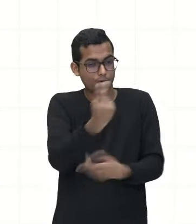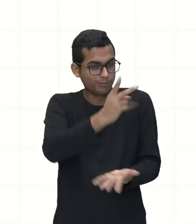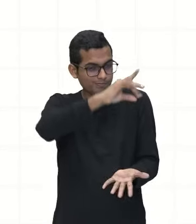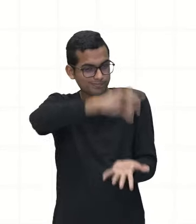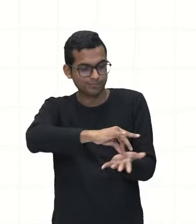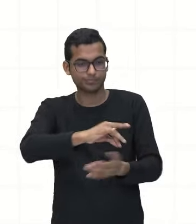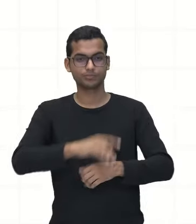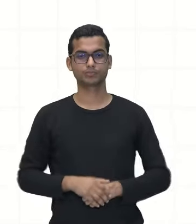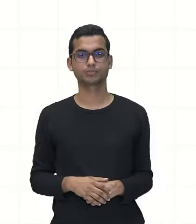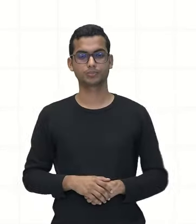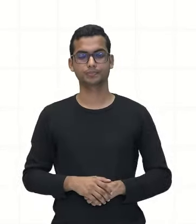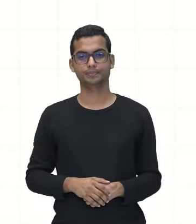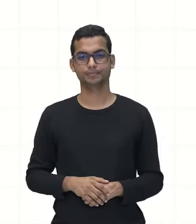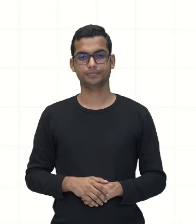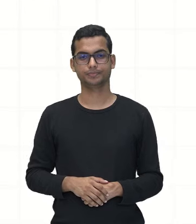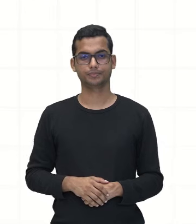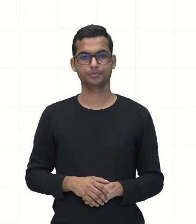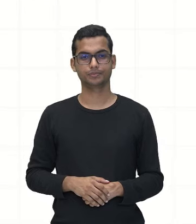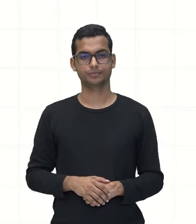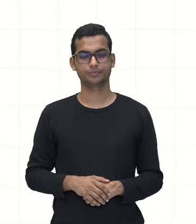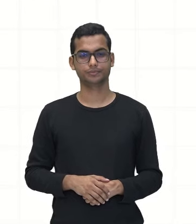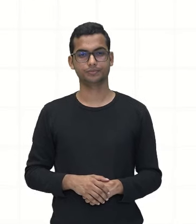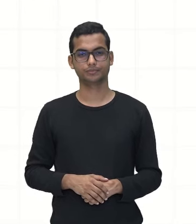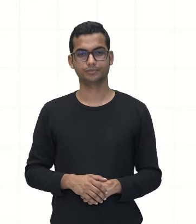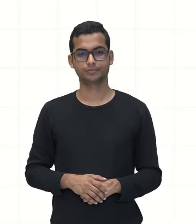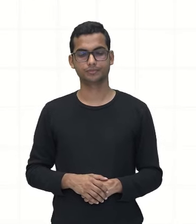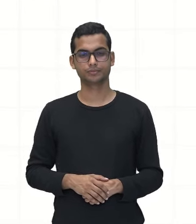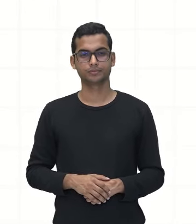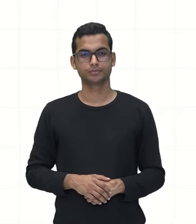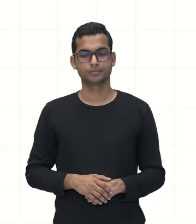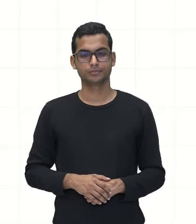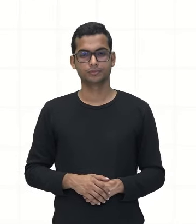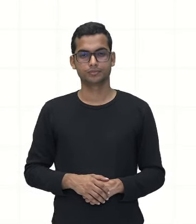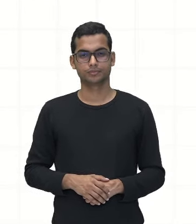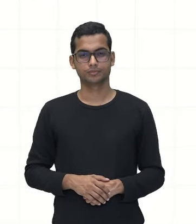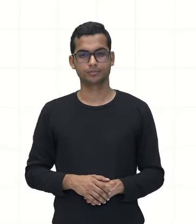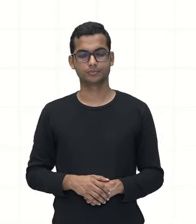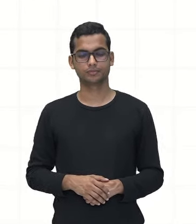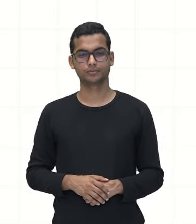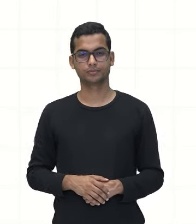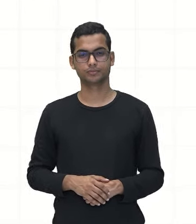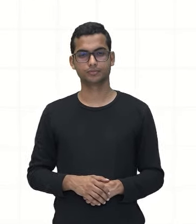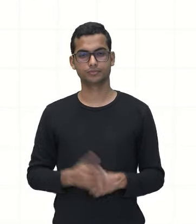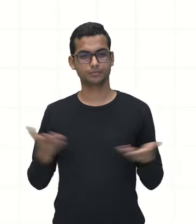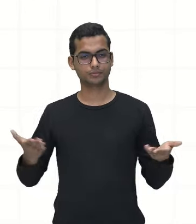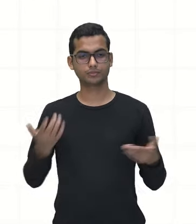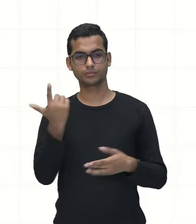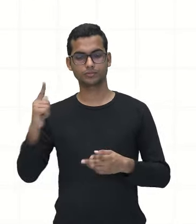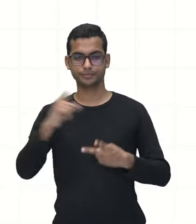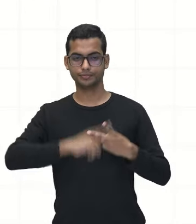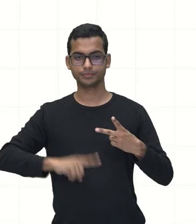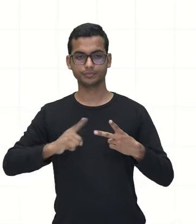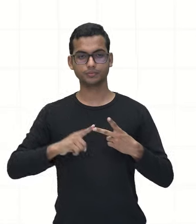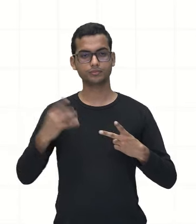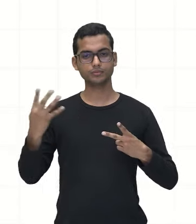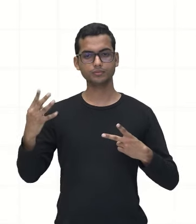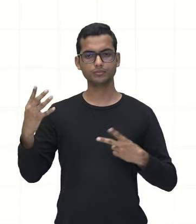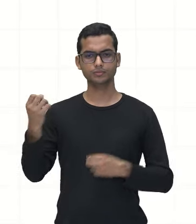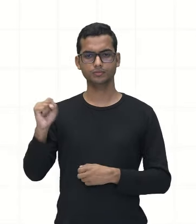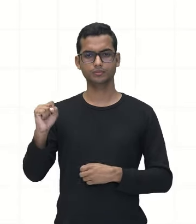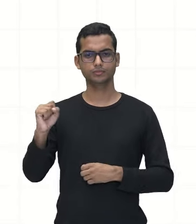aproximado da multiplicação de 37 vezes 24. E aí temos ainda aqui, ó, 48 vezes 76.